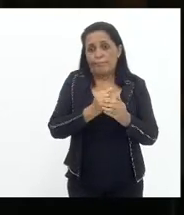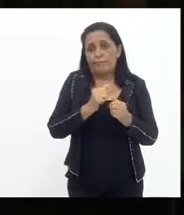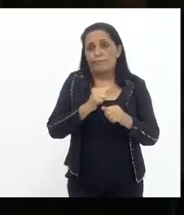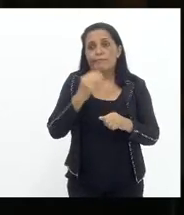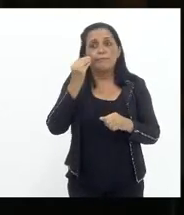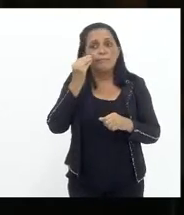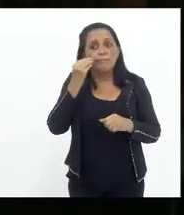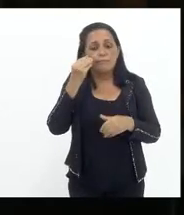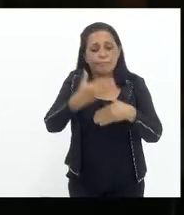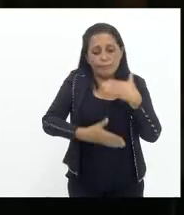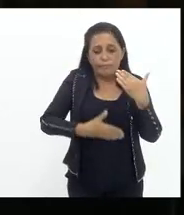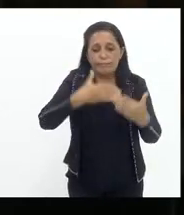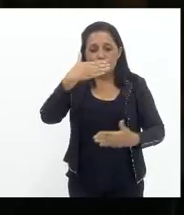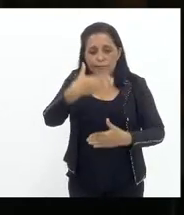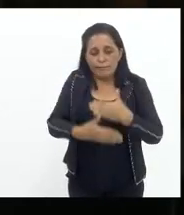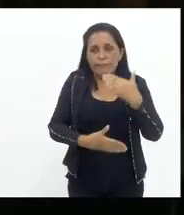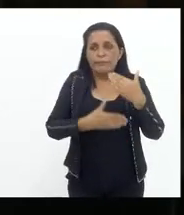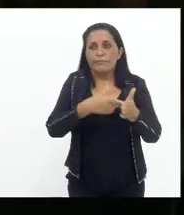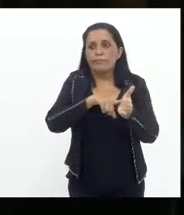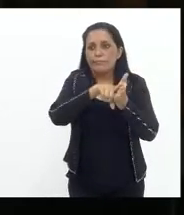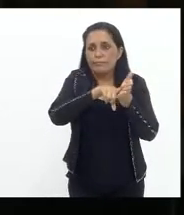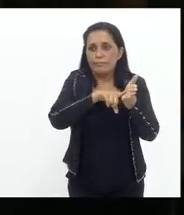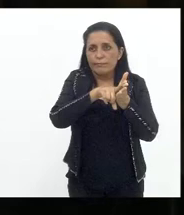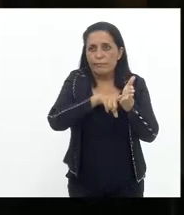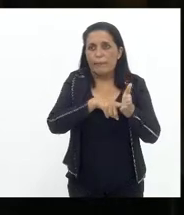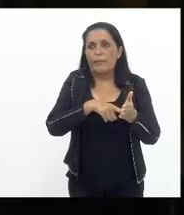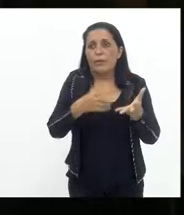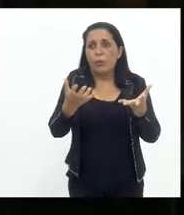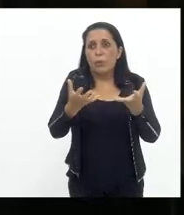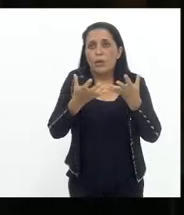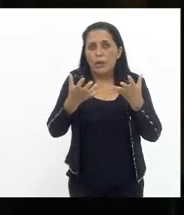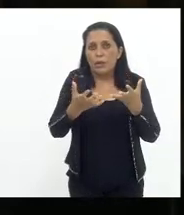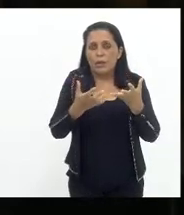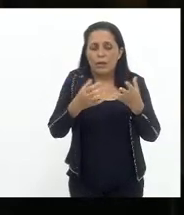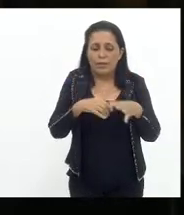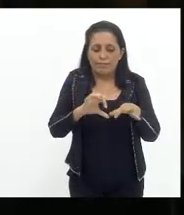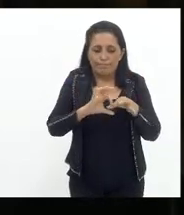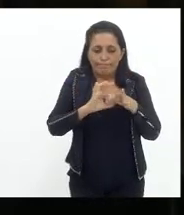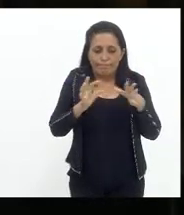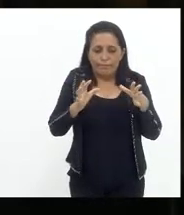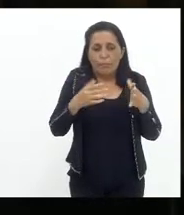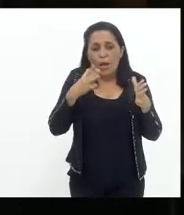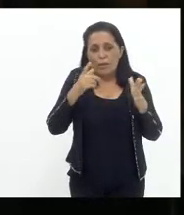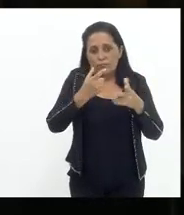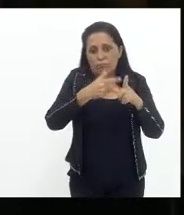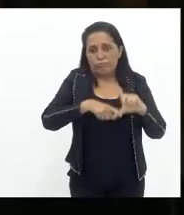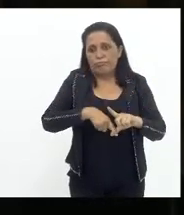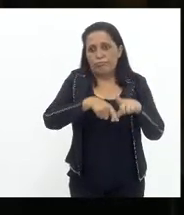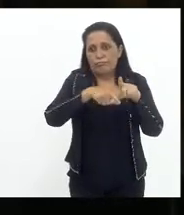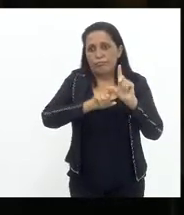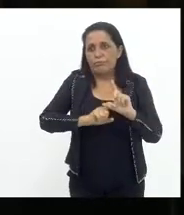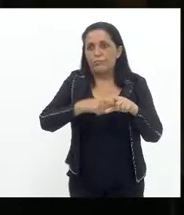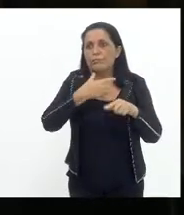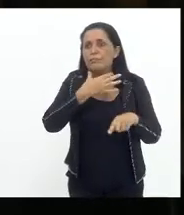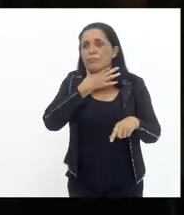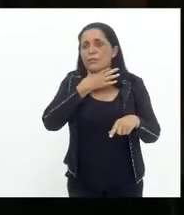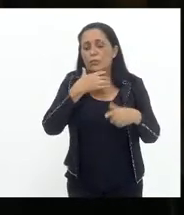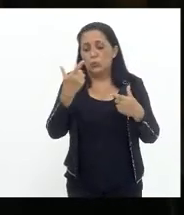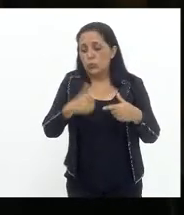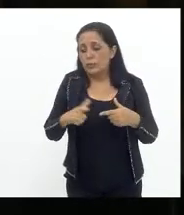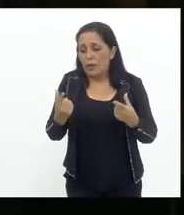é a realidade. Eu queria muito que a gente não estivesse nessa condição, mas enquanto o Estado do Rio de Janeiro não tiver saúde